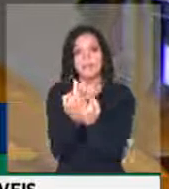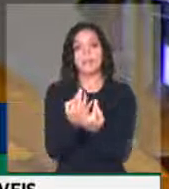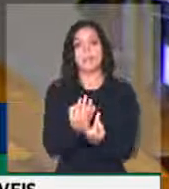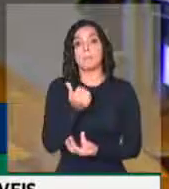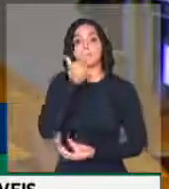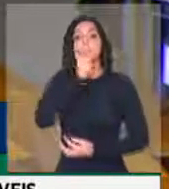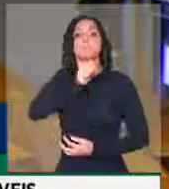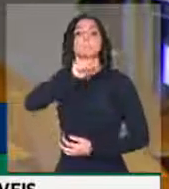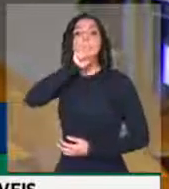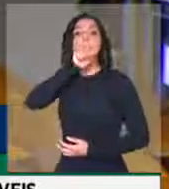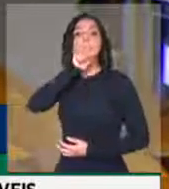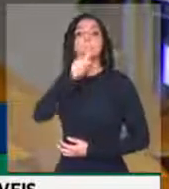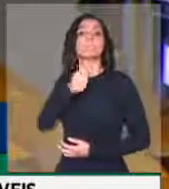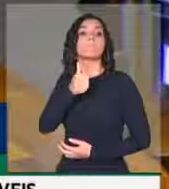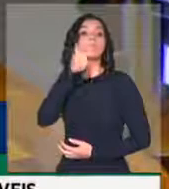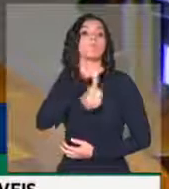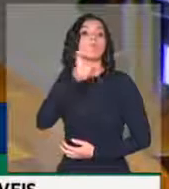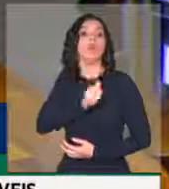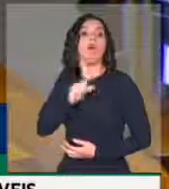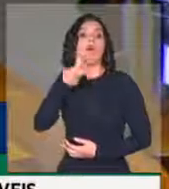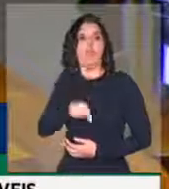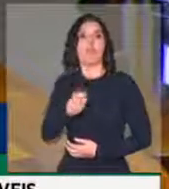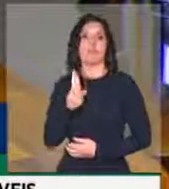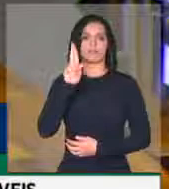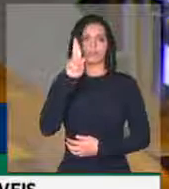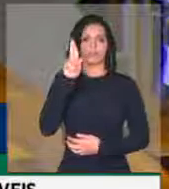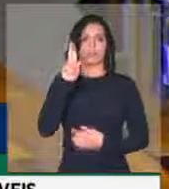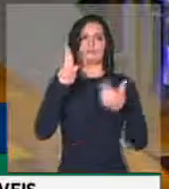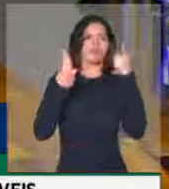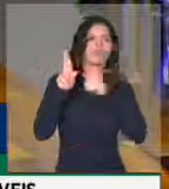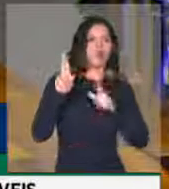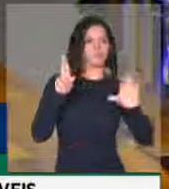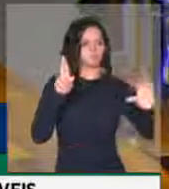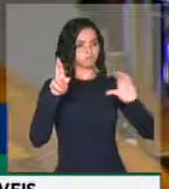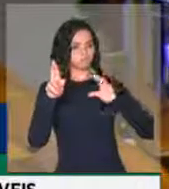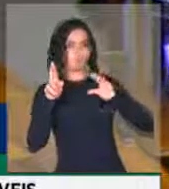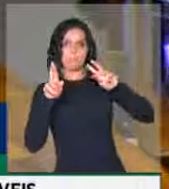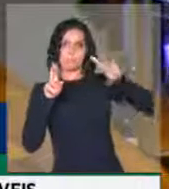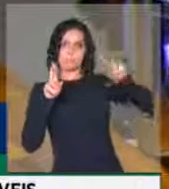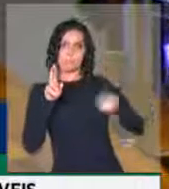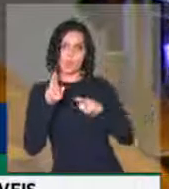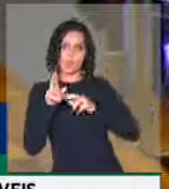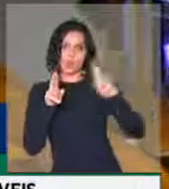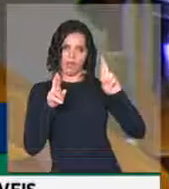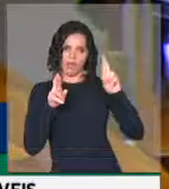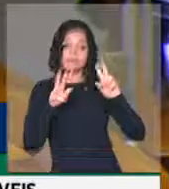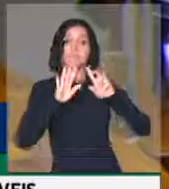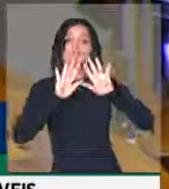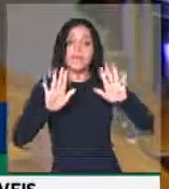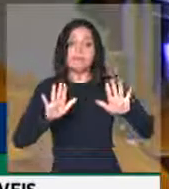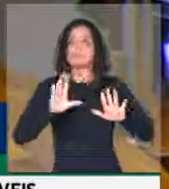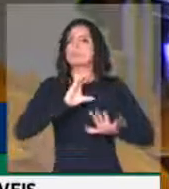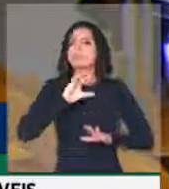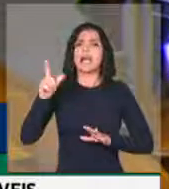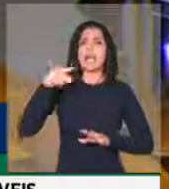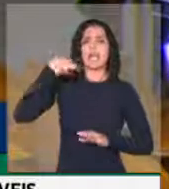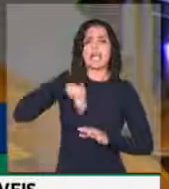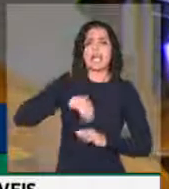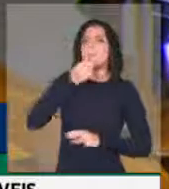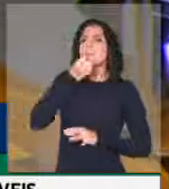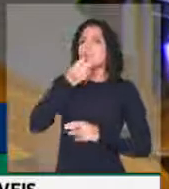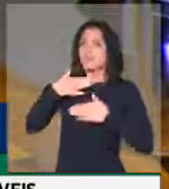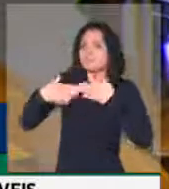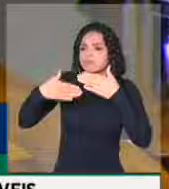monoparentais o valor de os 2 benefícios, ou seja, R$1.000. Mas é óbvio que essa renda é um bom começo, mas